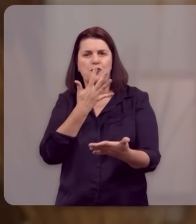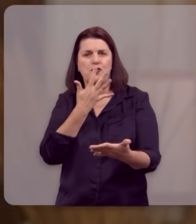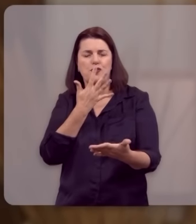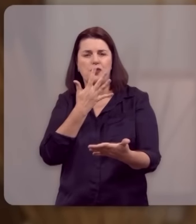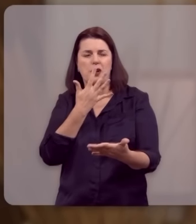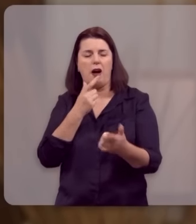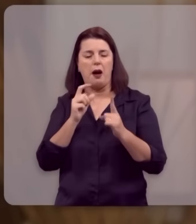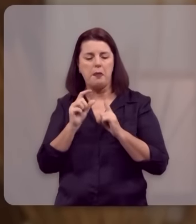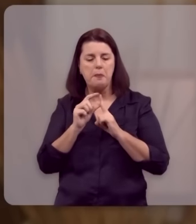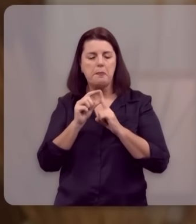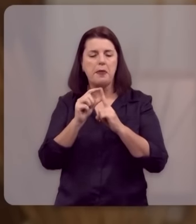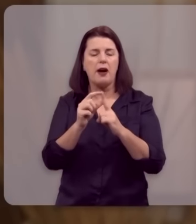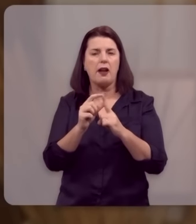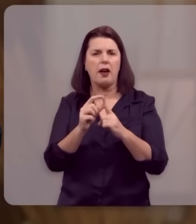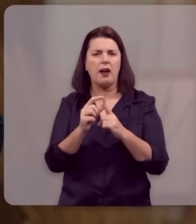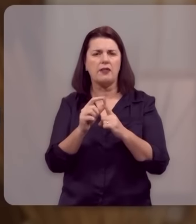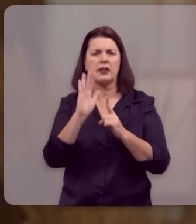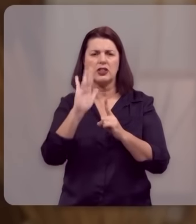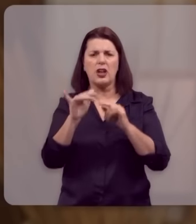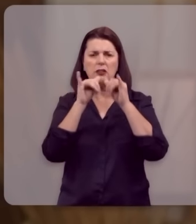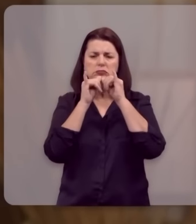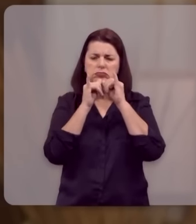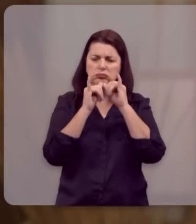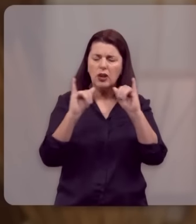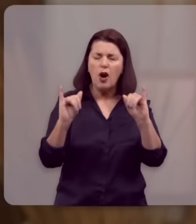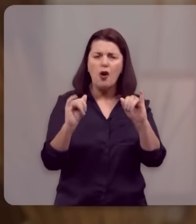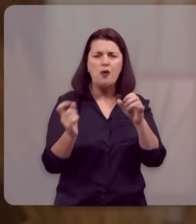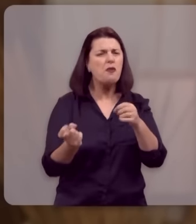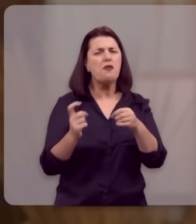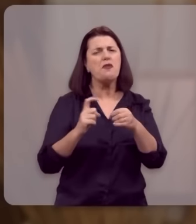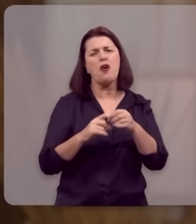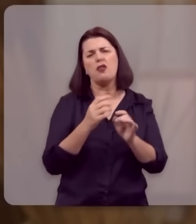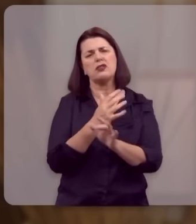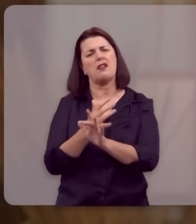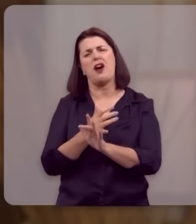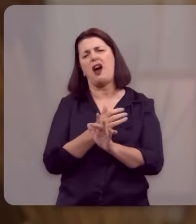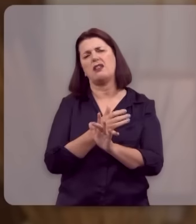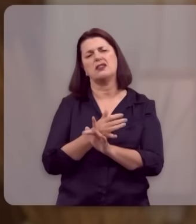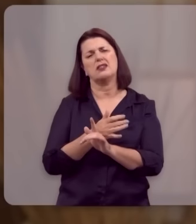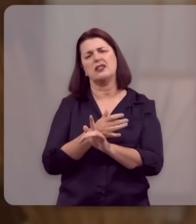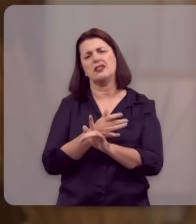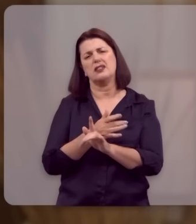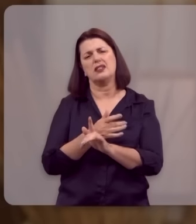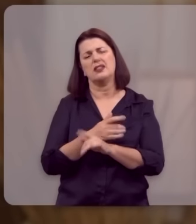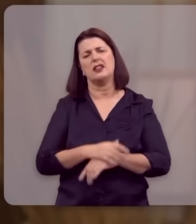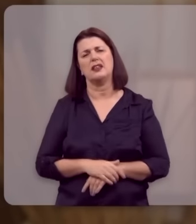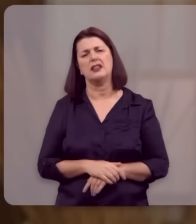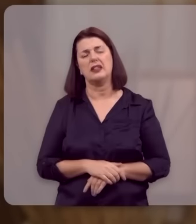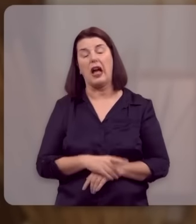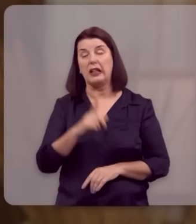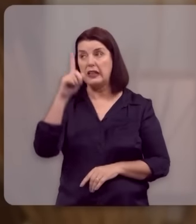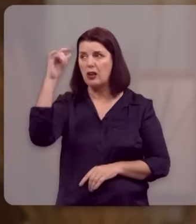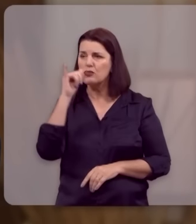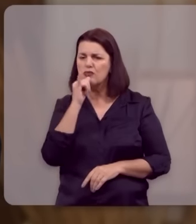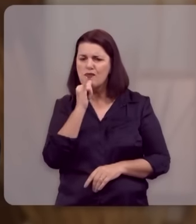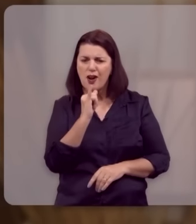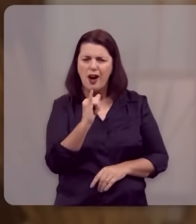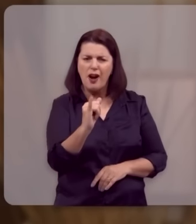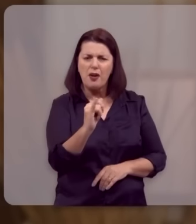é a palavra que, uma vez proclamada, não volta vazia, sem operar aquilo para a qual